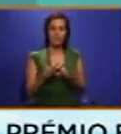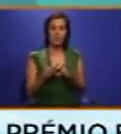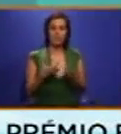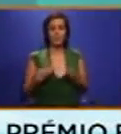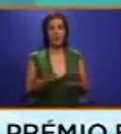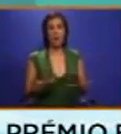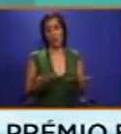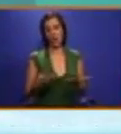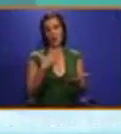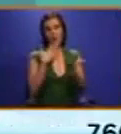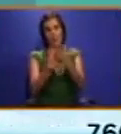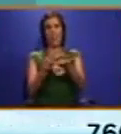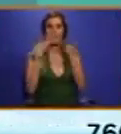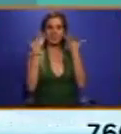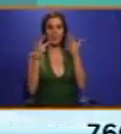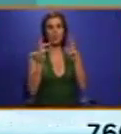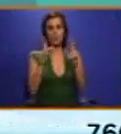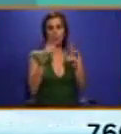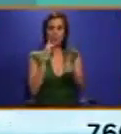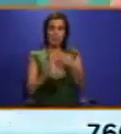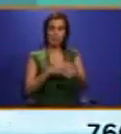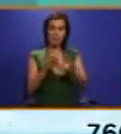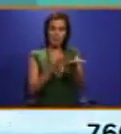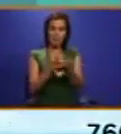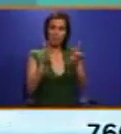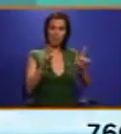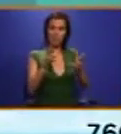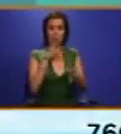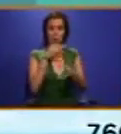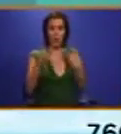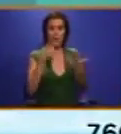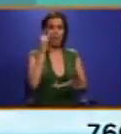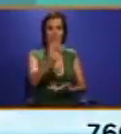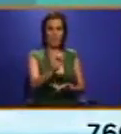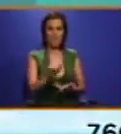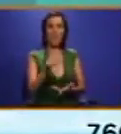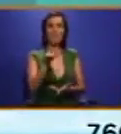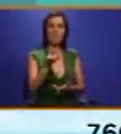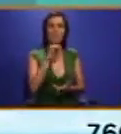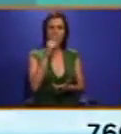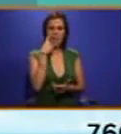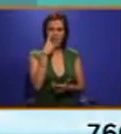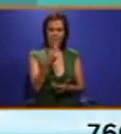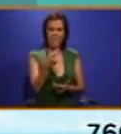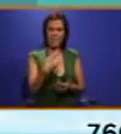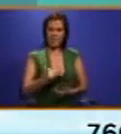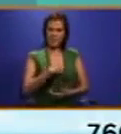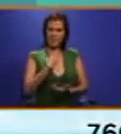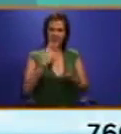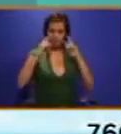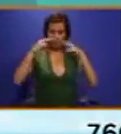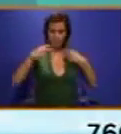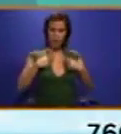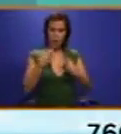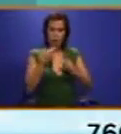que este momento lhe veio trazer eu espero que que continue a ser muito colorida à sua vida a Lúcia foi-se apercebendo de que estava